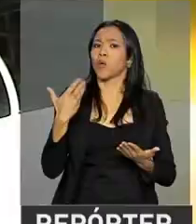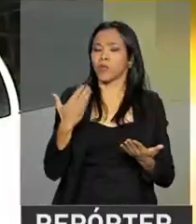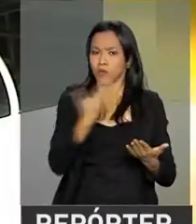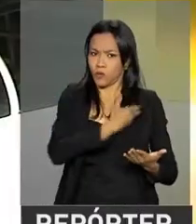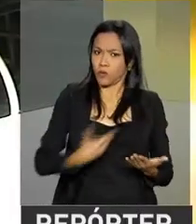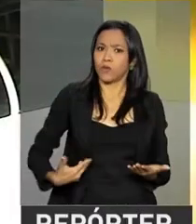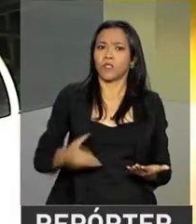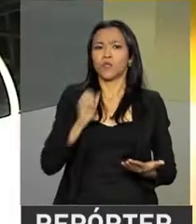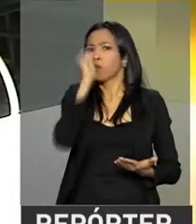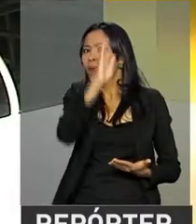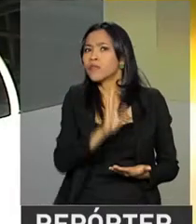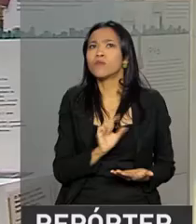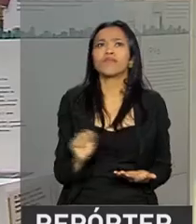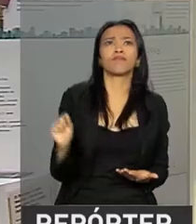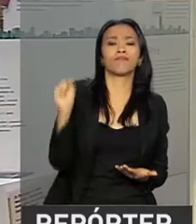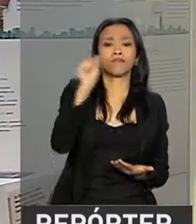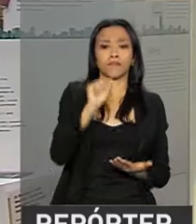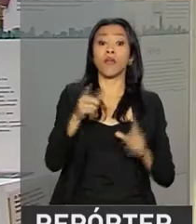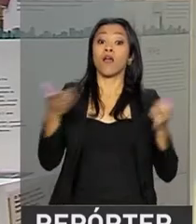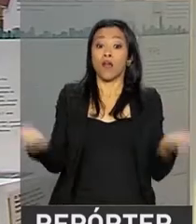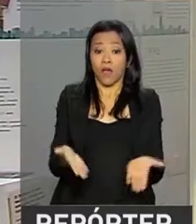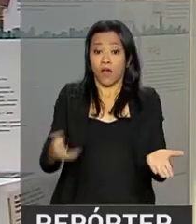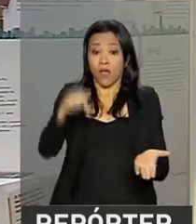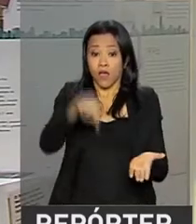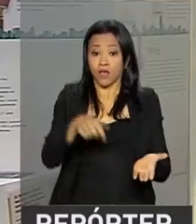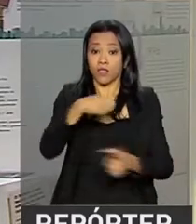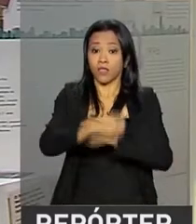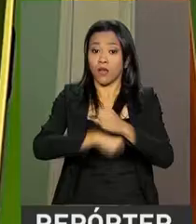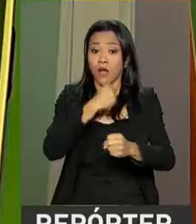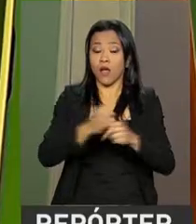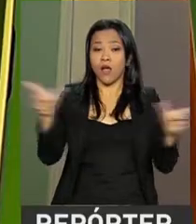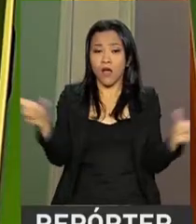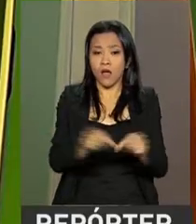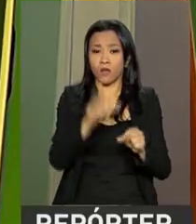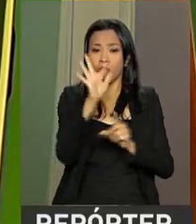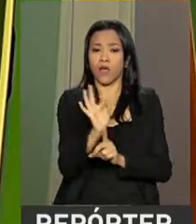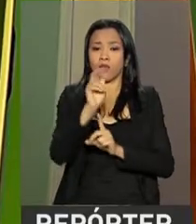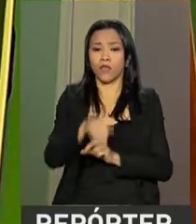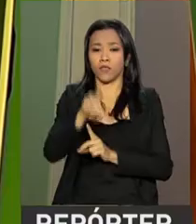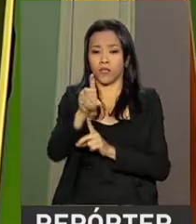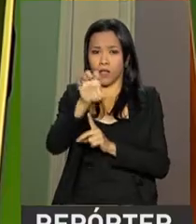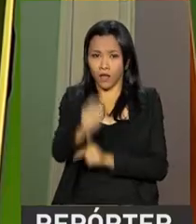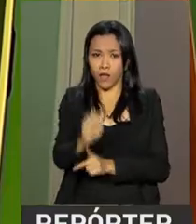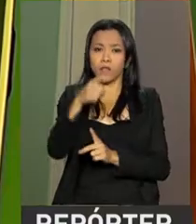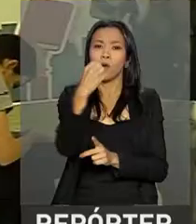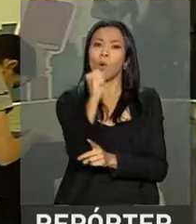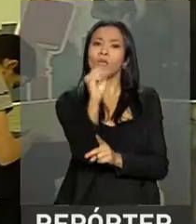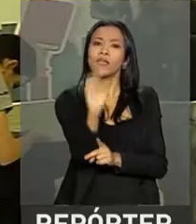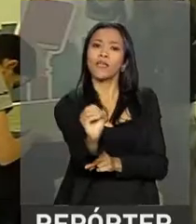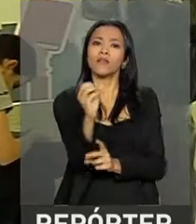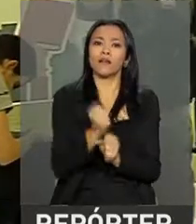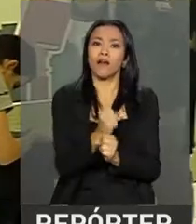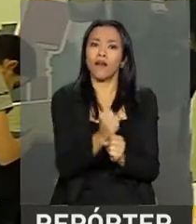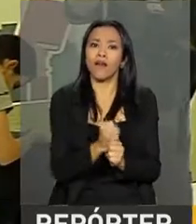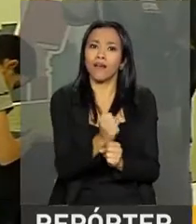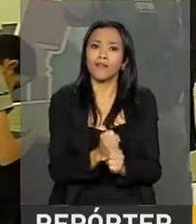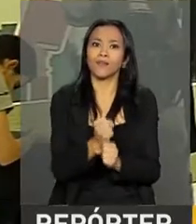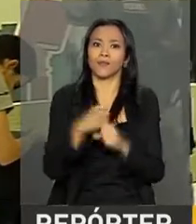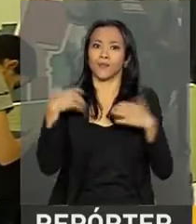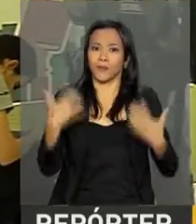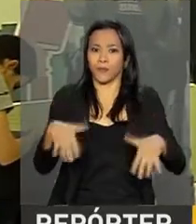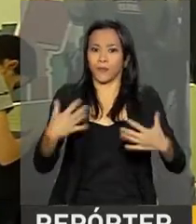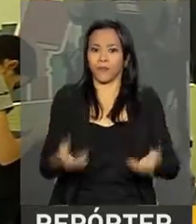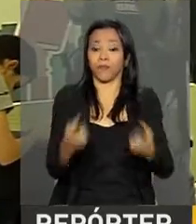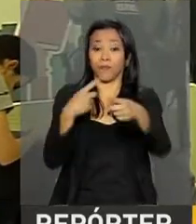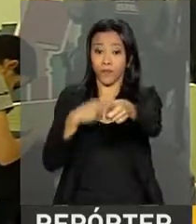inteiro. Este ano, o FNDE celebra 80 anos de distribuição gratuita de livros nas escolas. Você se inserir no mundo